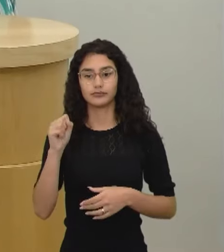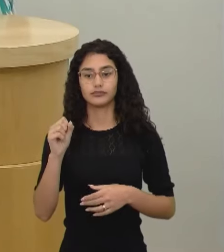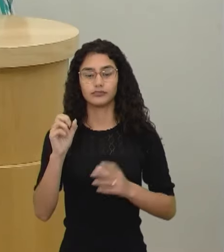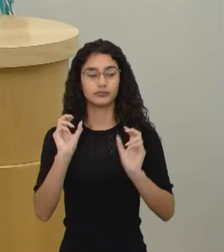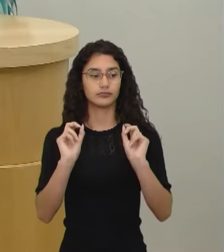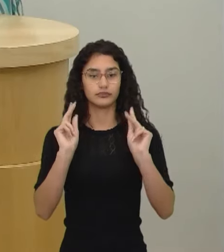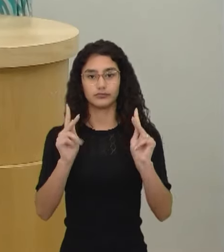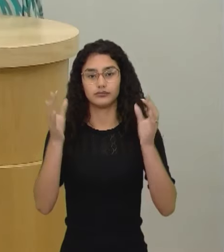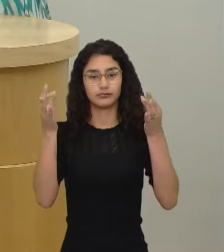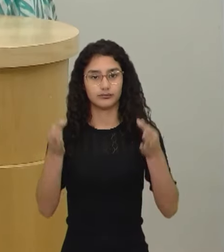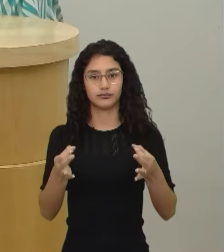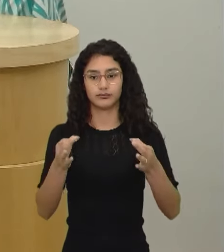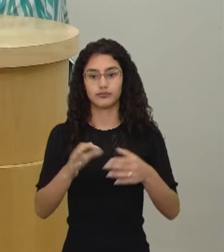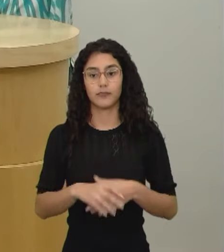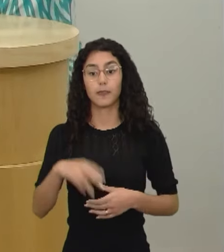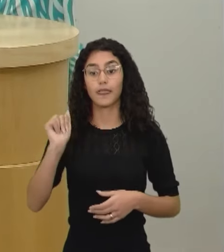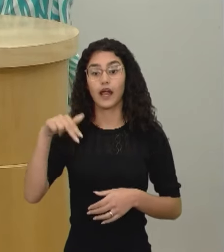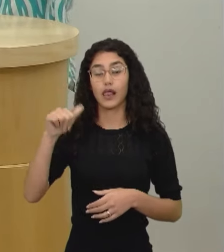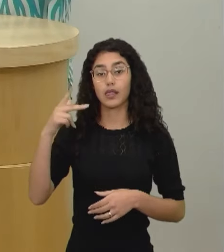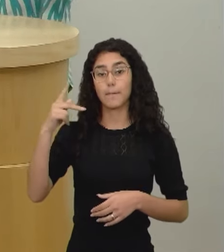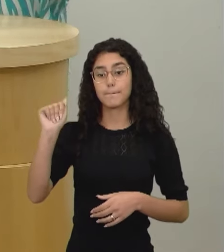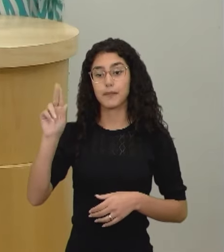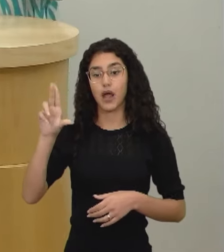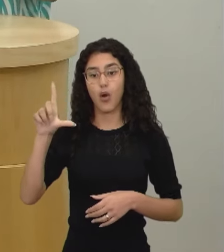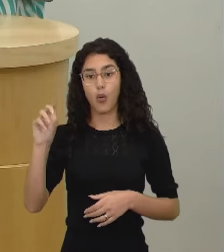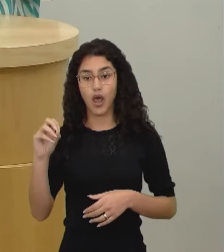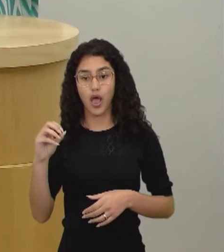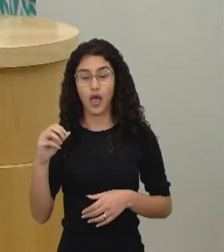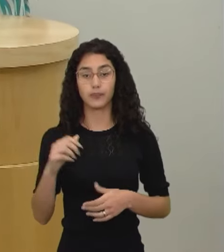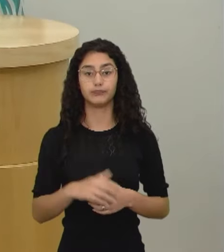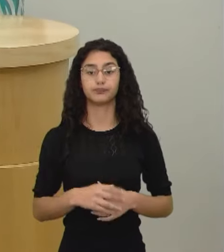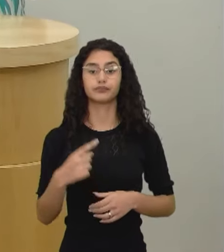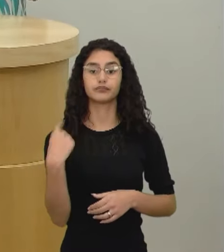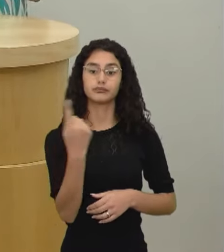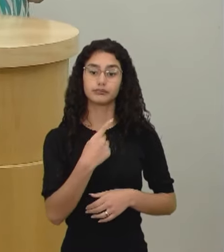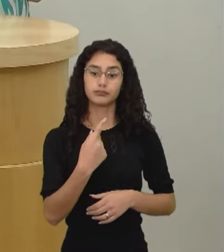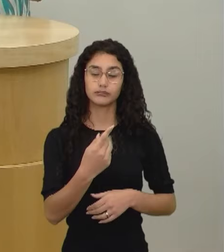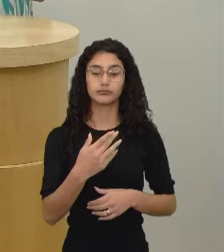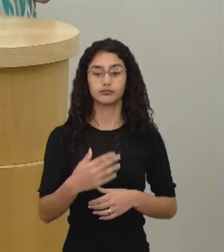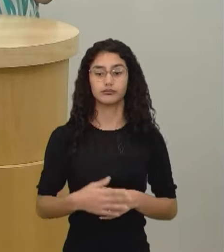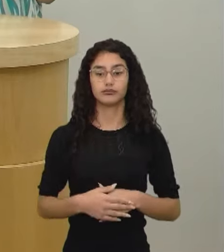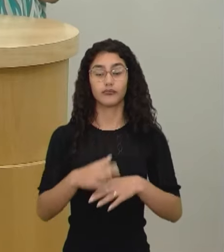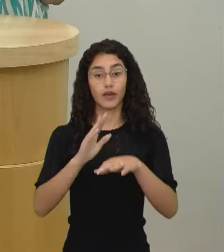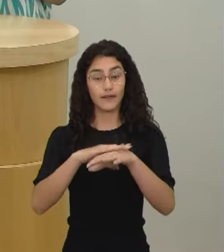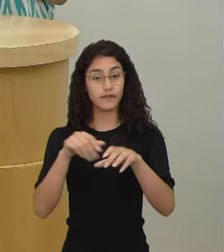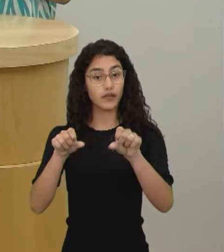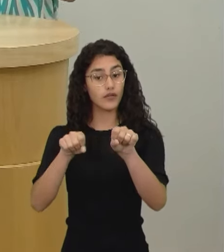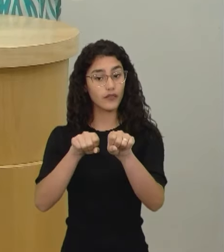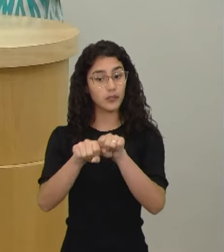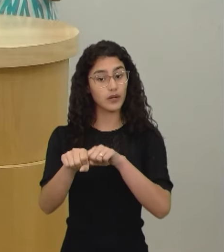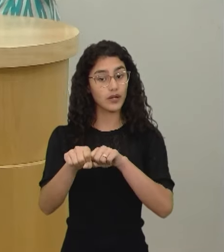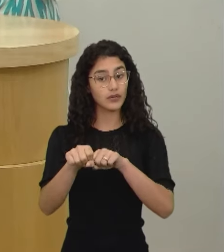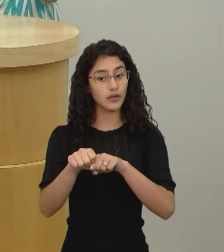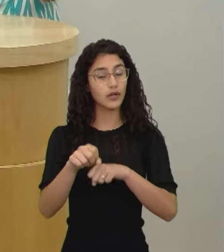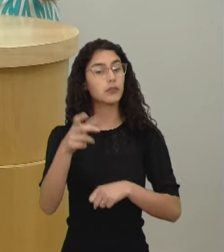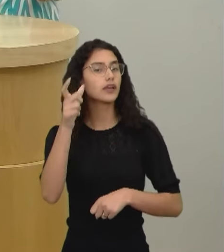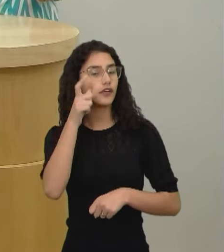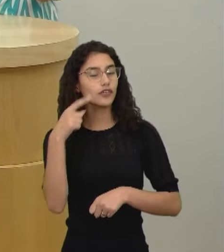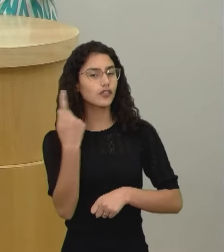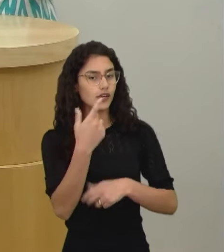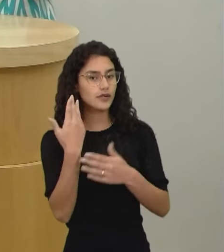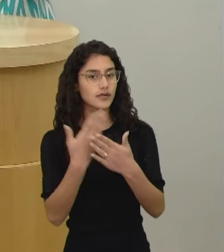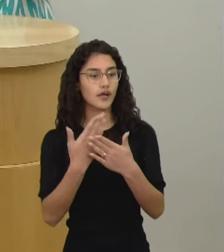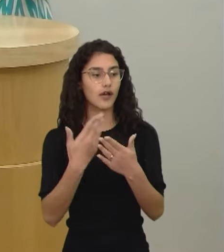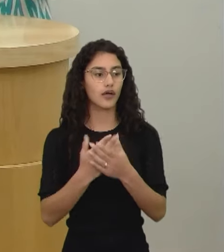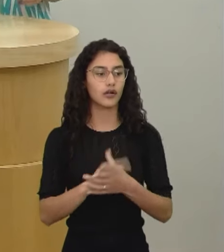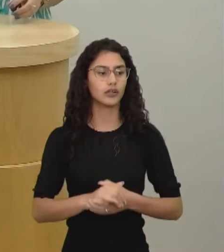controle. Não, tá assim. A Ana Paula, nossa querida Ana Paula, que faz as formações na quarta-feira, também tá assistindo nossa aula.